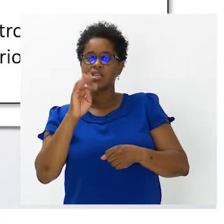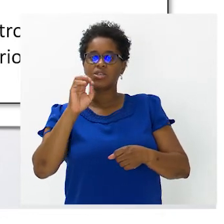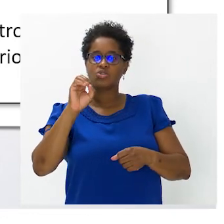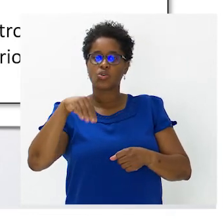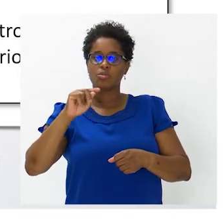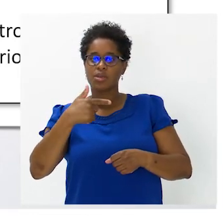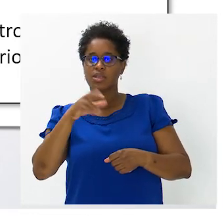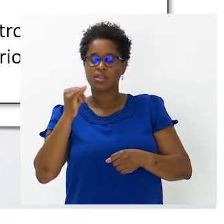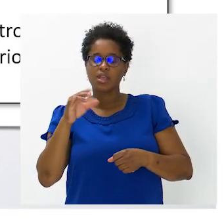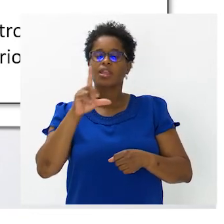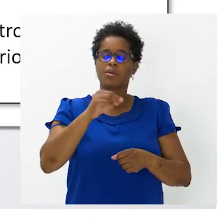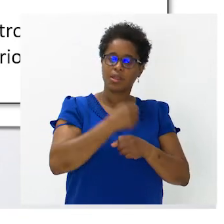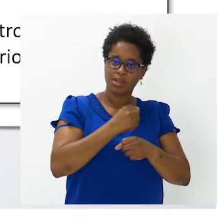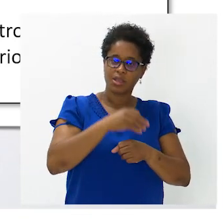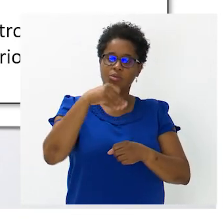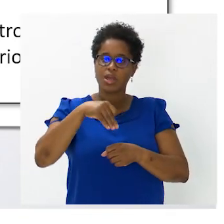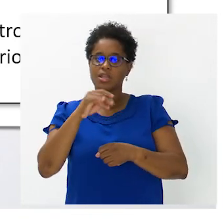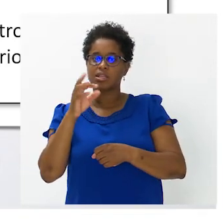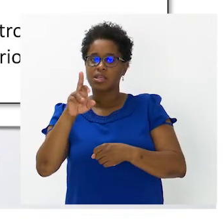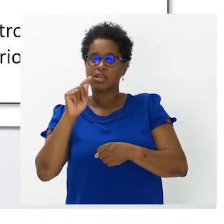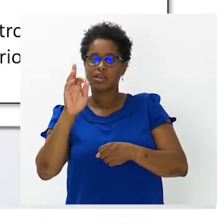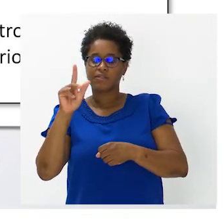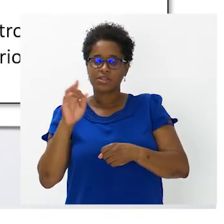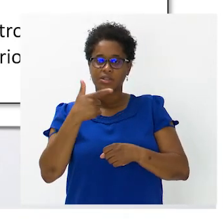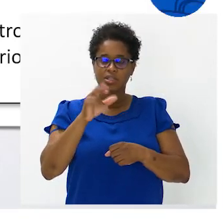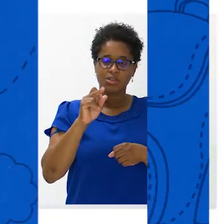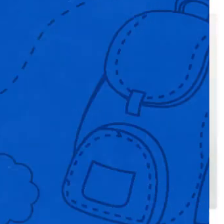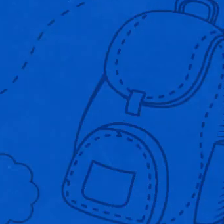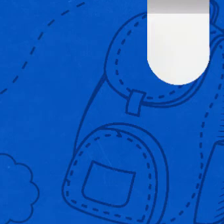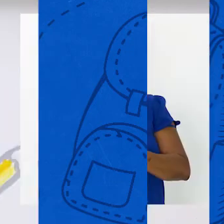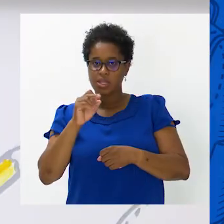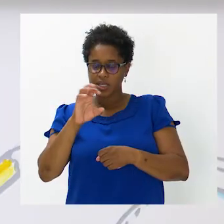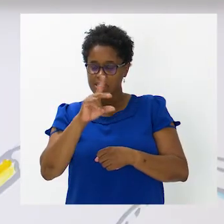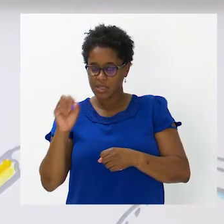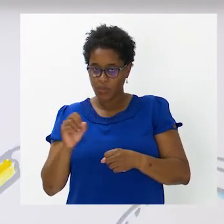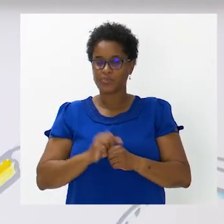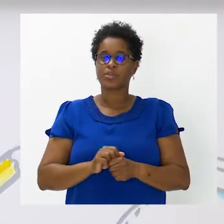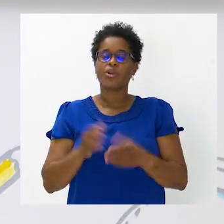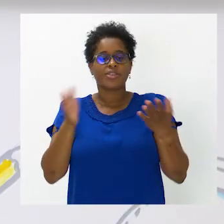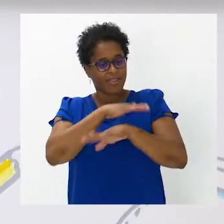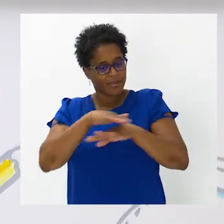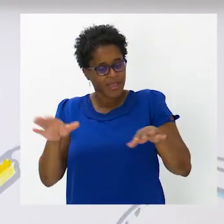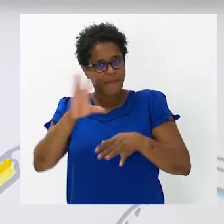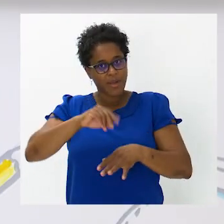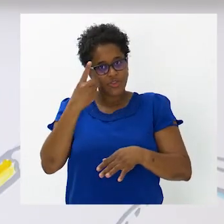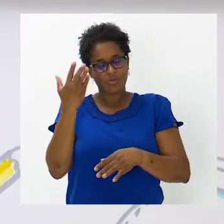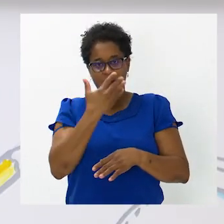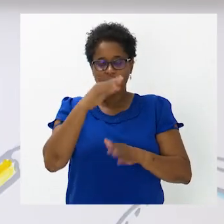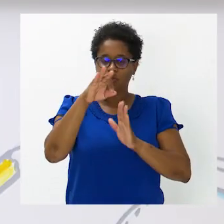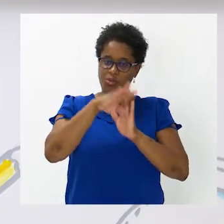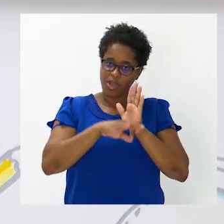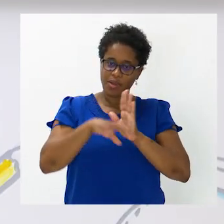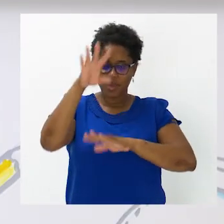a propriedade da reflexão, translação e rotação. Assim terminamos mais uma aula no